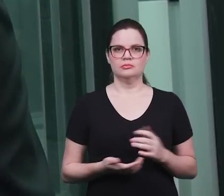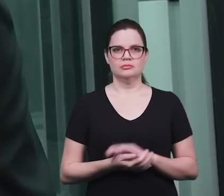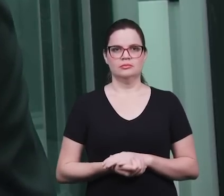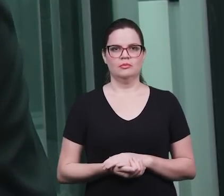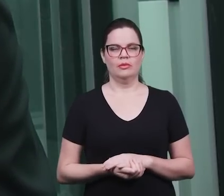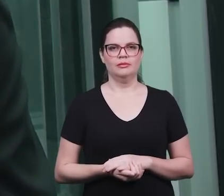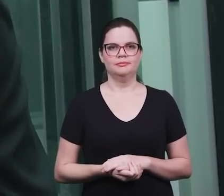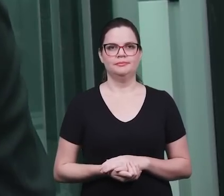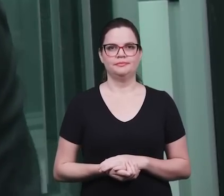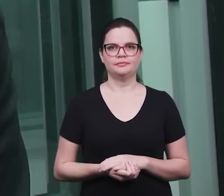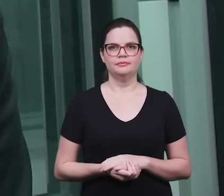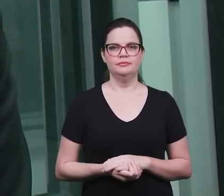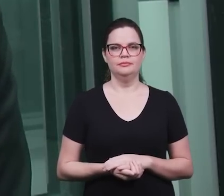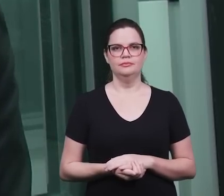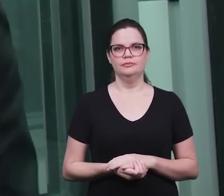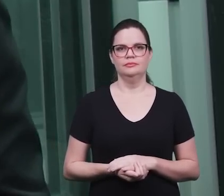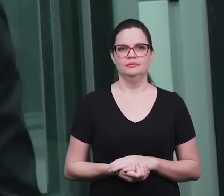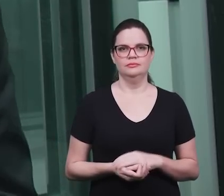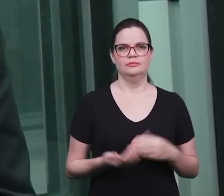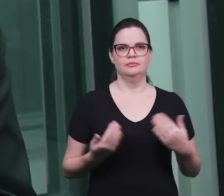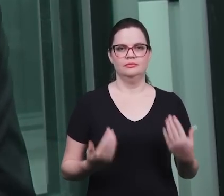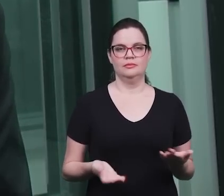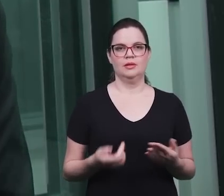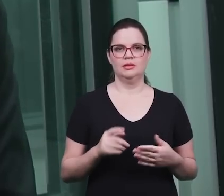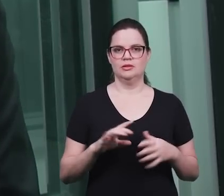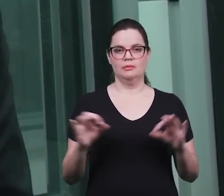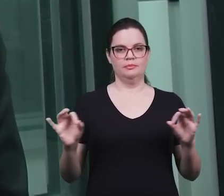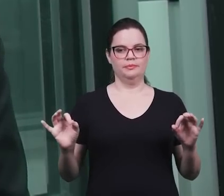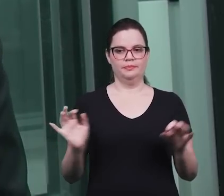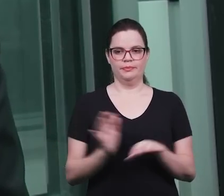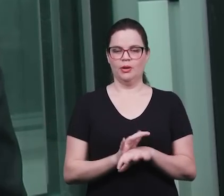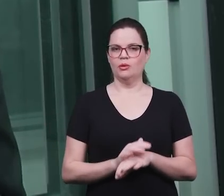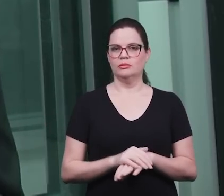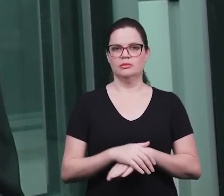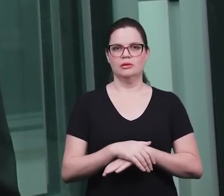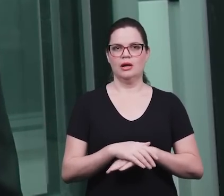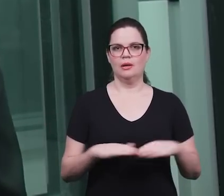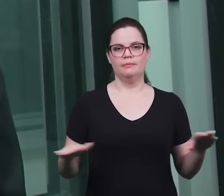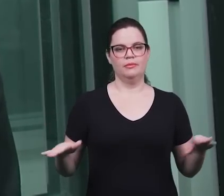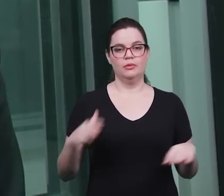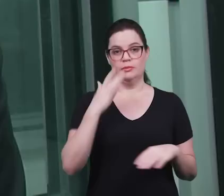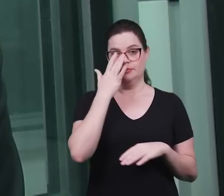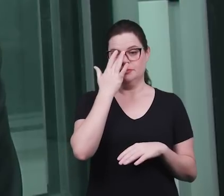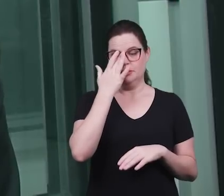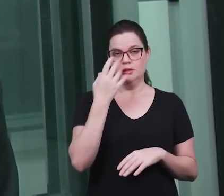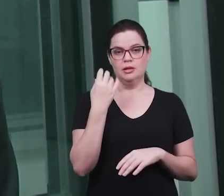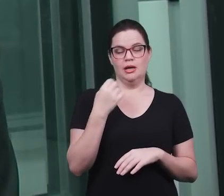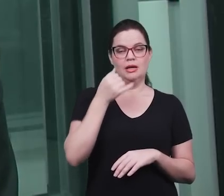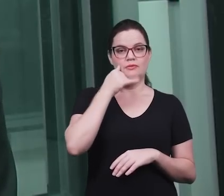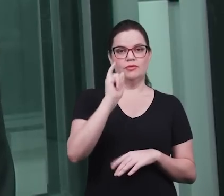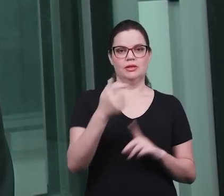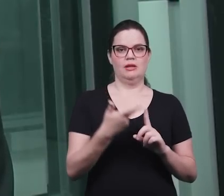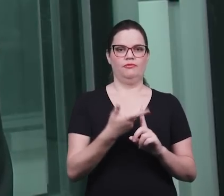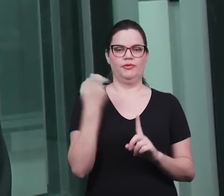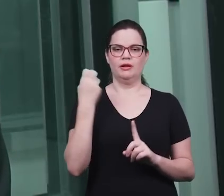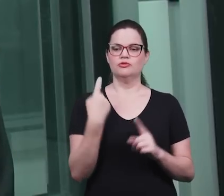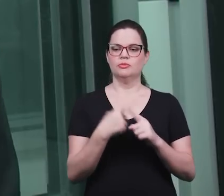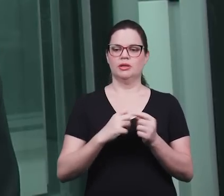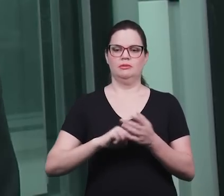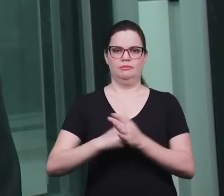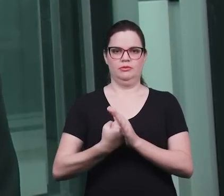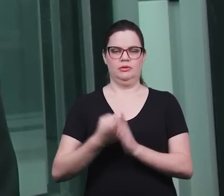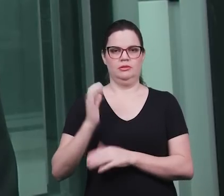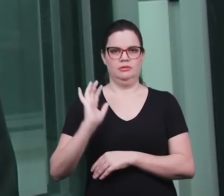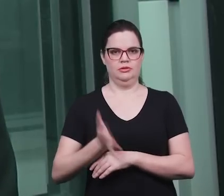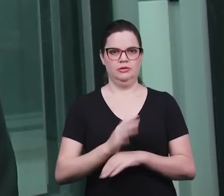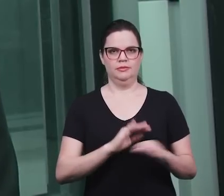E aí, então, ali você já fecha uma grande porta de uma possível fraude, porque vai ter essa trava. E,